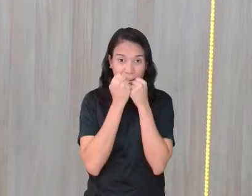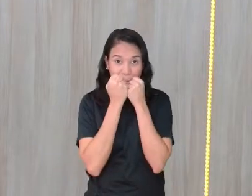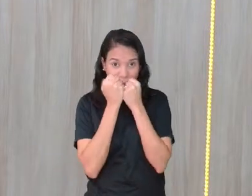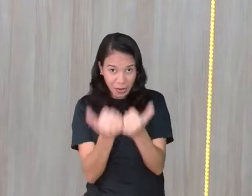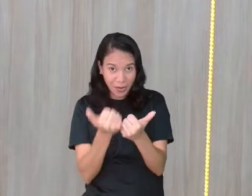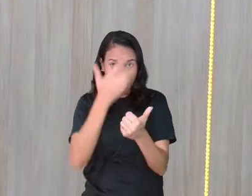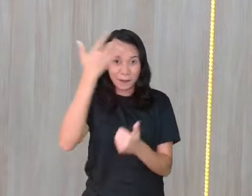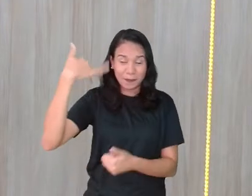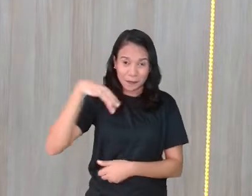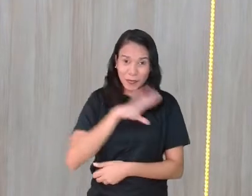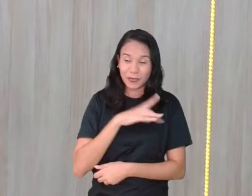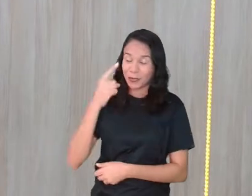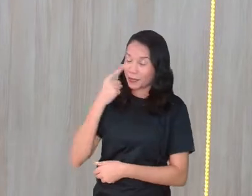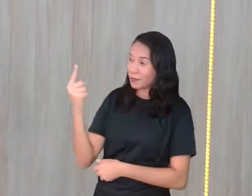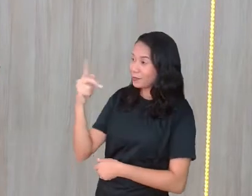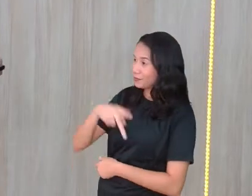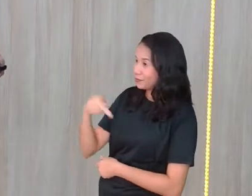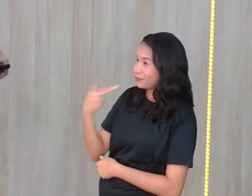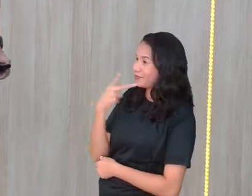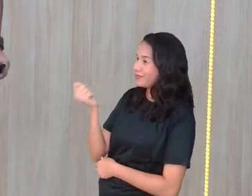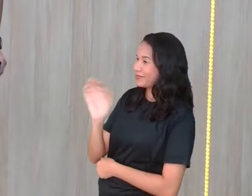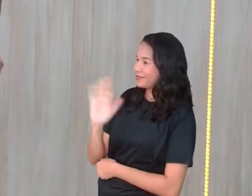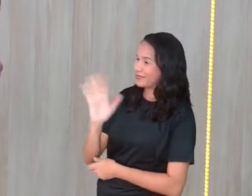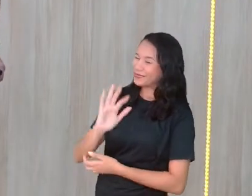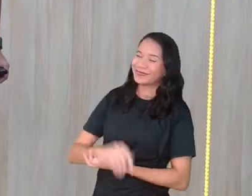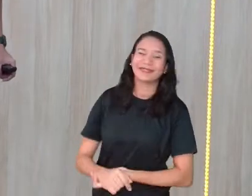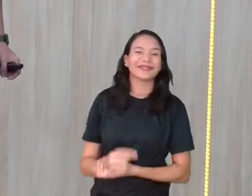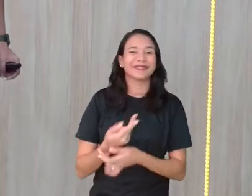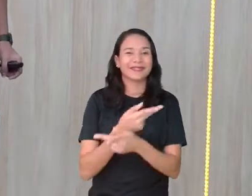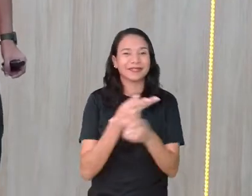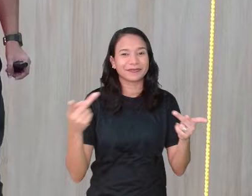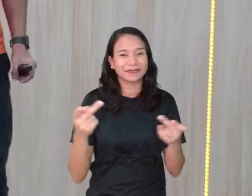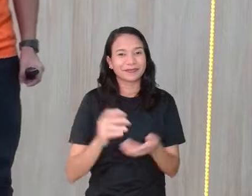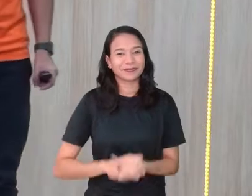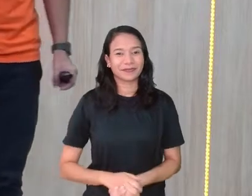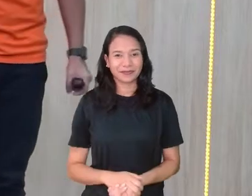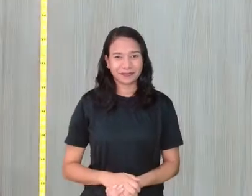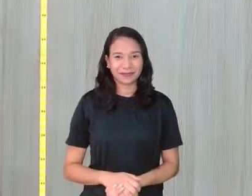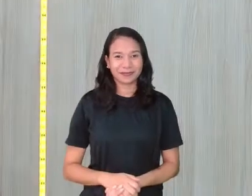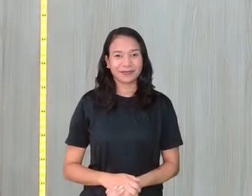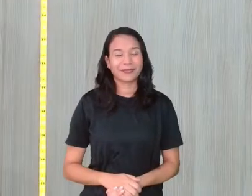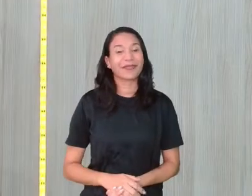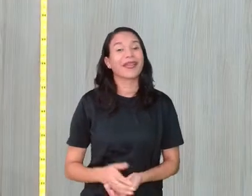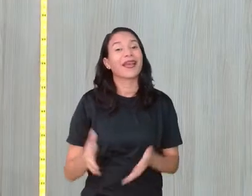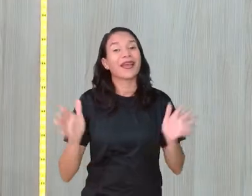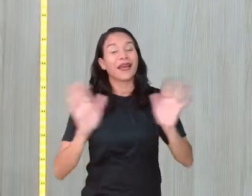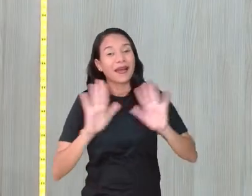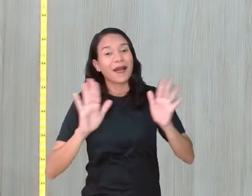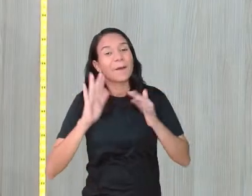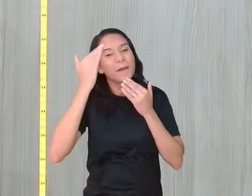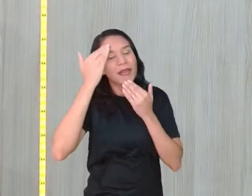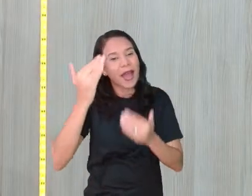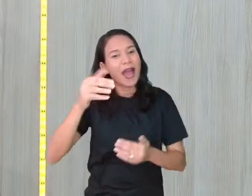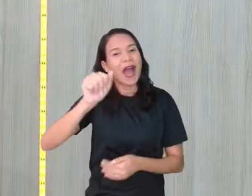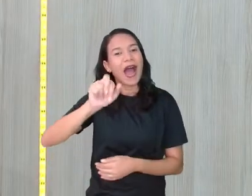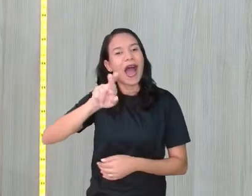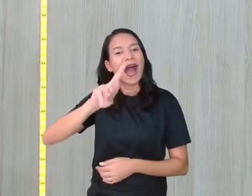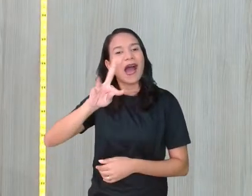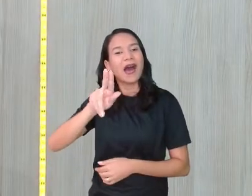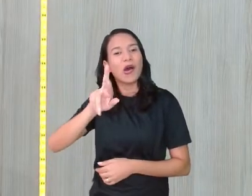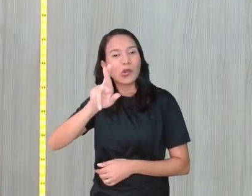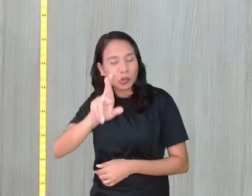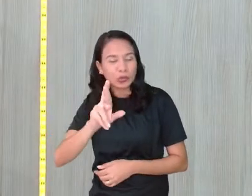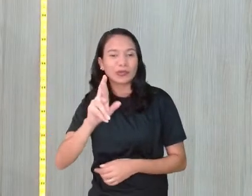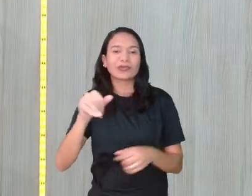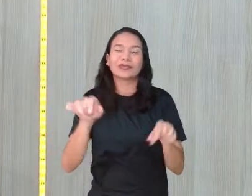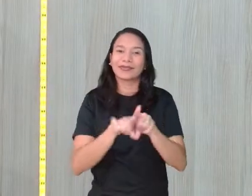Beleza, pessoal? Vou passar para Gilson para ele se despedir de vocês. Vamos lá, Gilson. Arthur, obrigado pela interação, viu? Beautiful